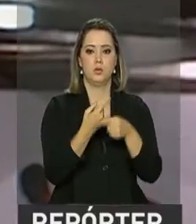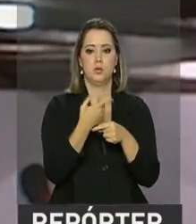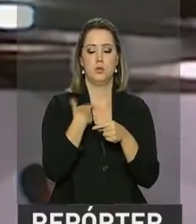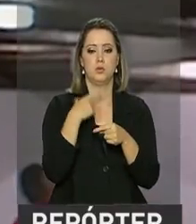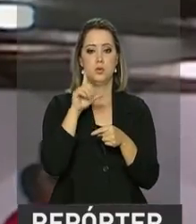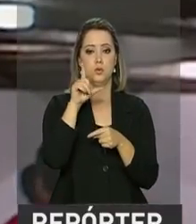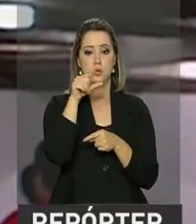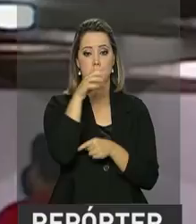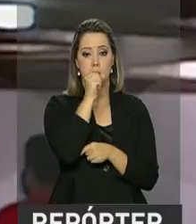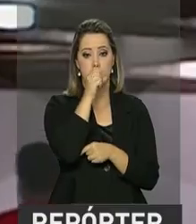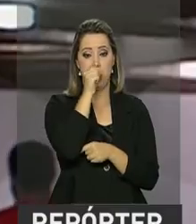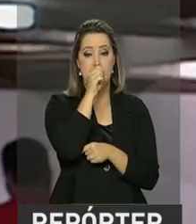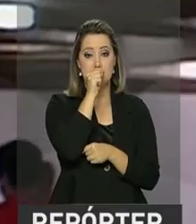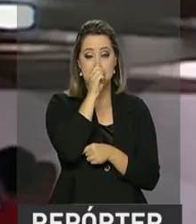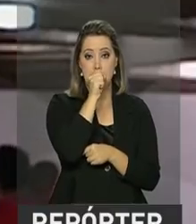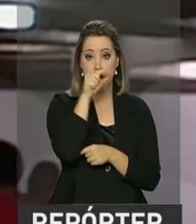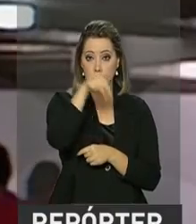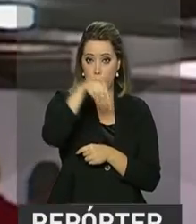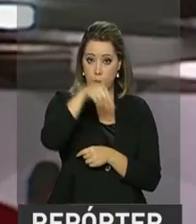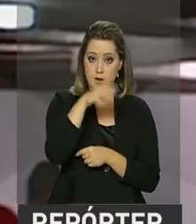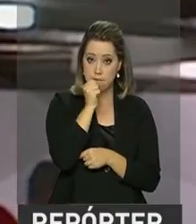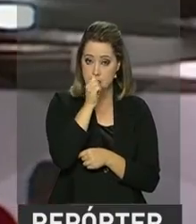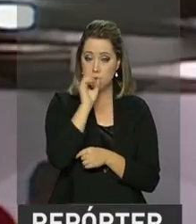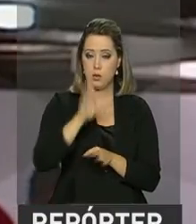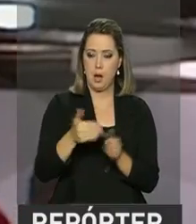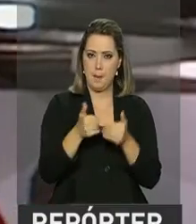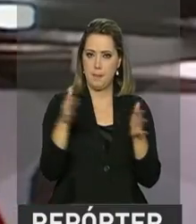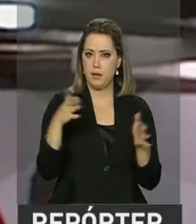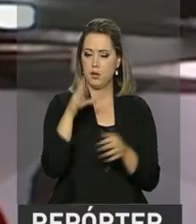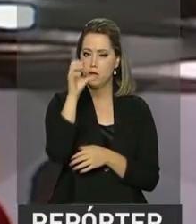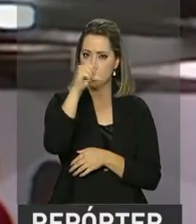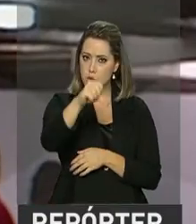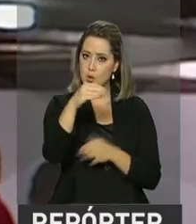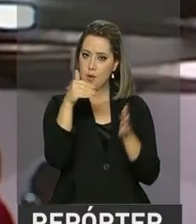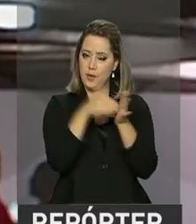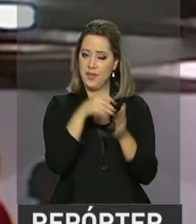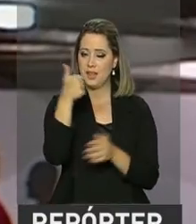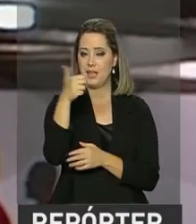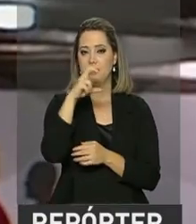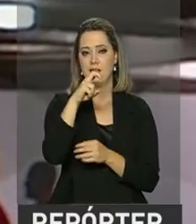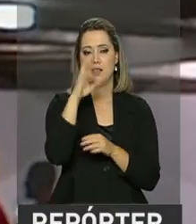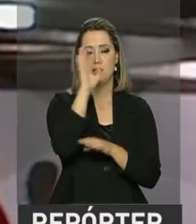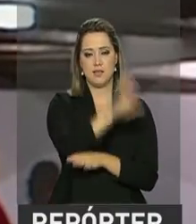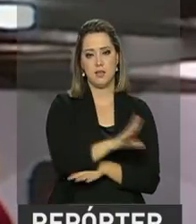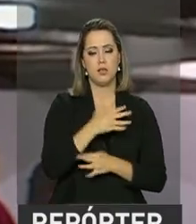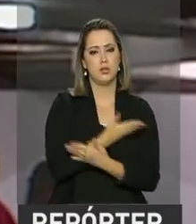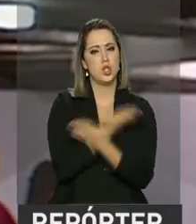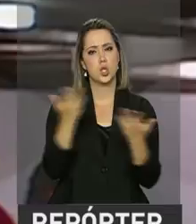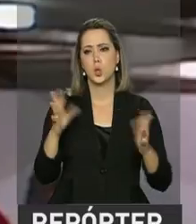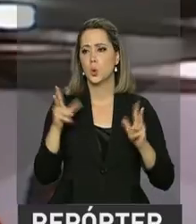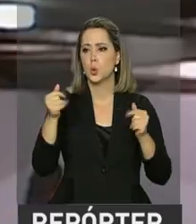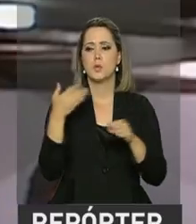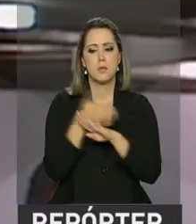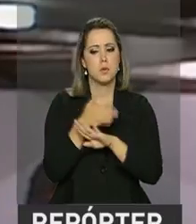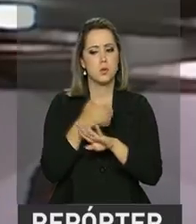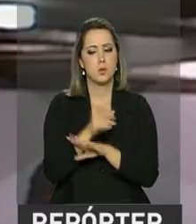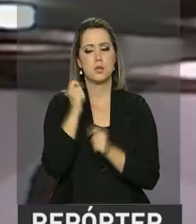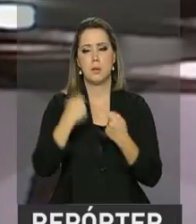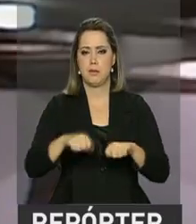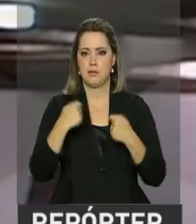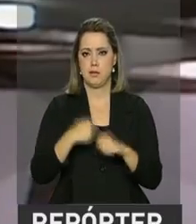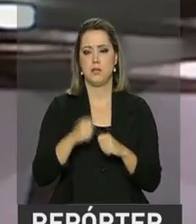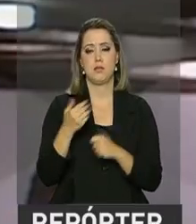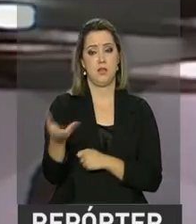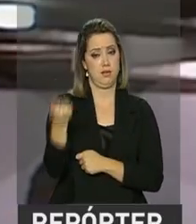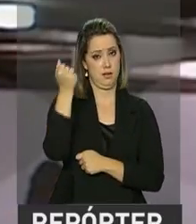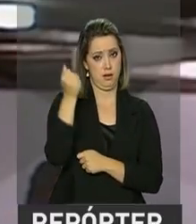do próximo sábado ou seja de Amanhã as agências da Caixa estão abertas de 9 às 15 horas para atender a todos os trabalhadores